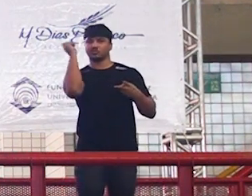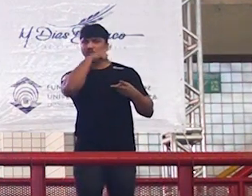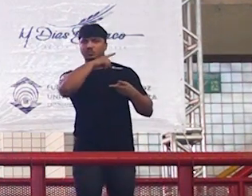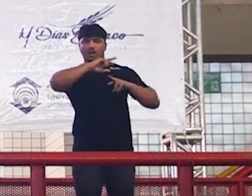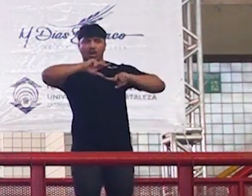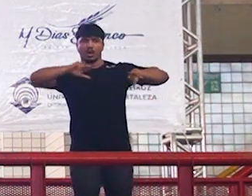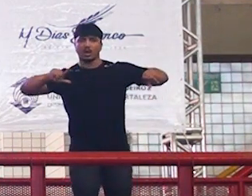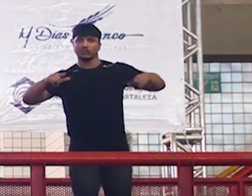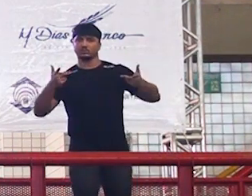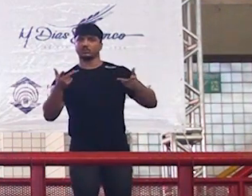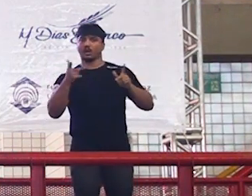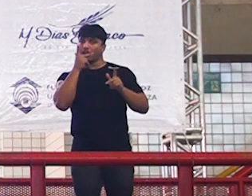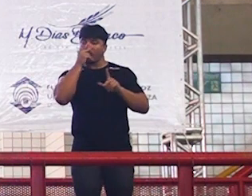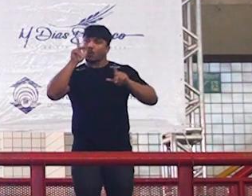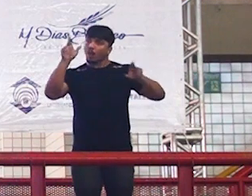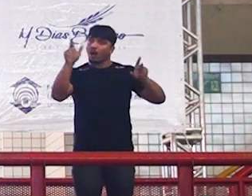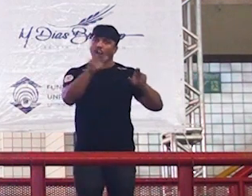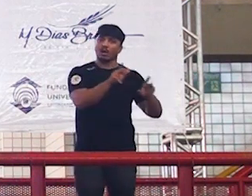dificuldades, mesma coisa.